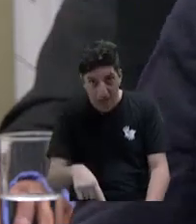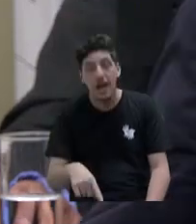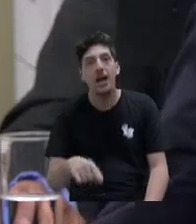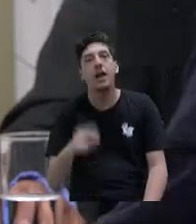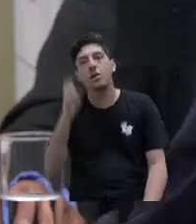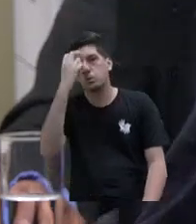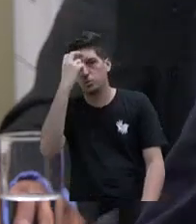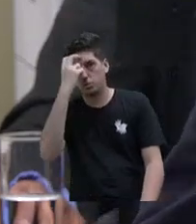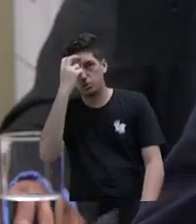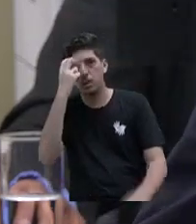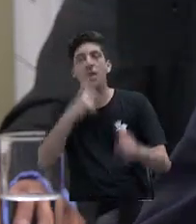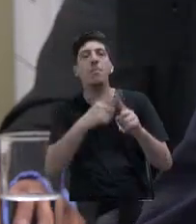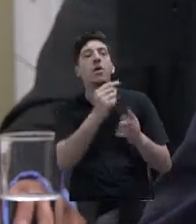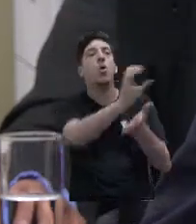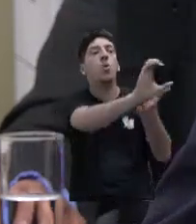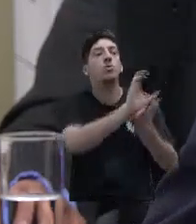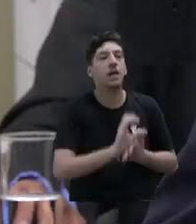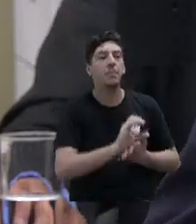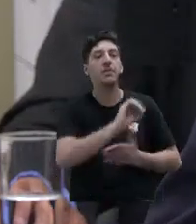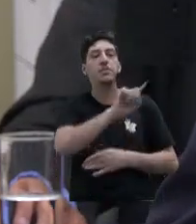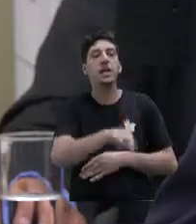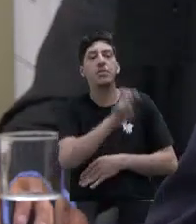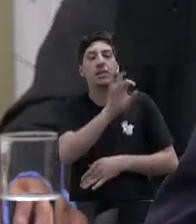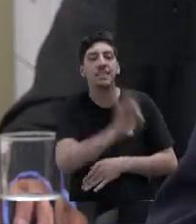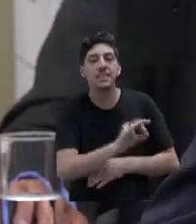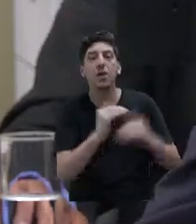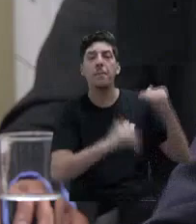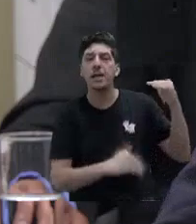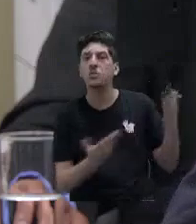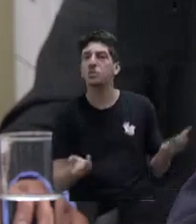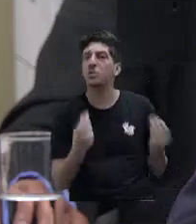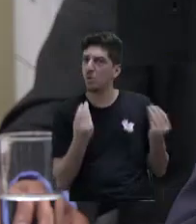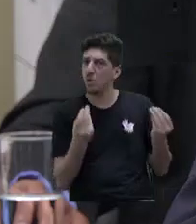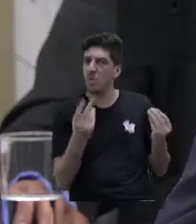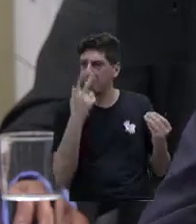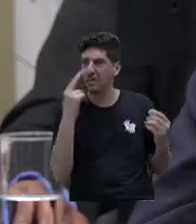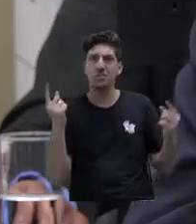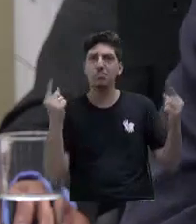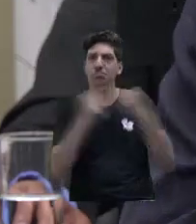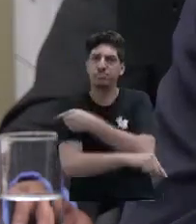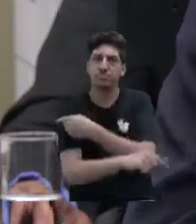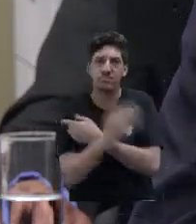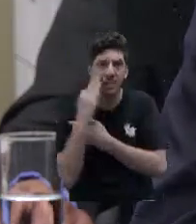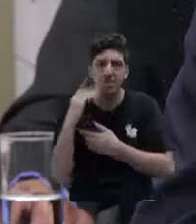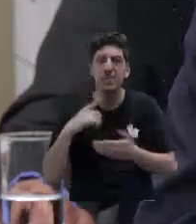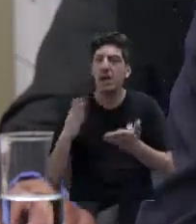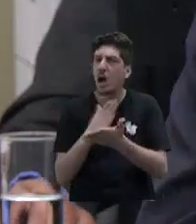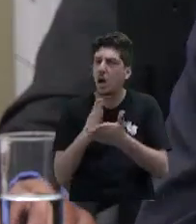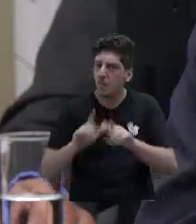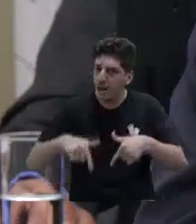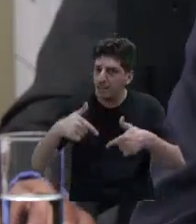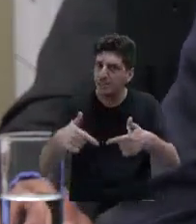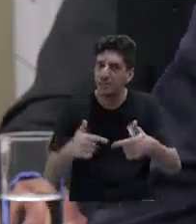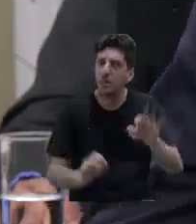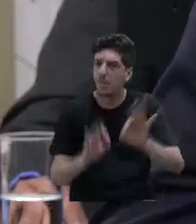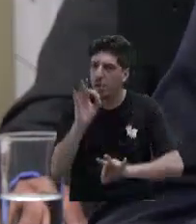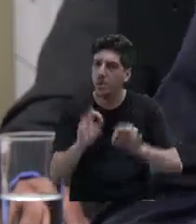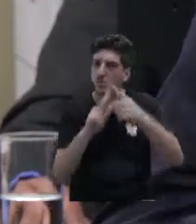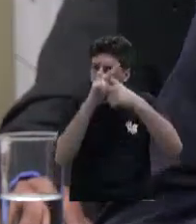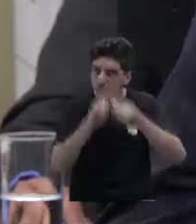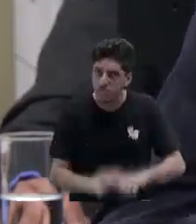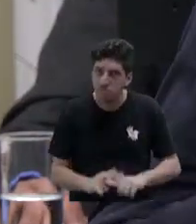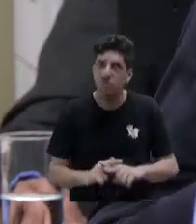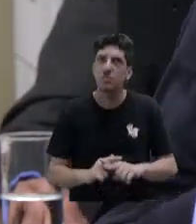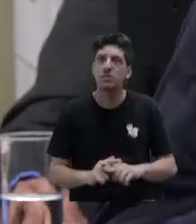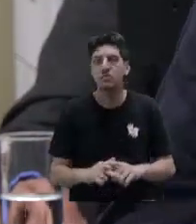inferior a 0,5%? Existe algum aceno por parte da CEPLAG de corrigir essa